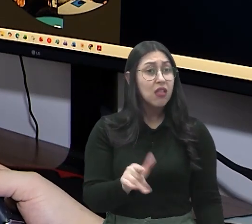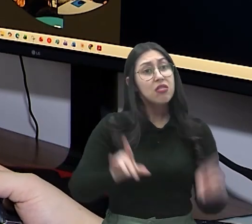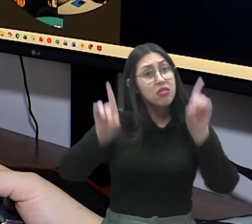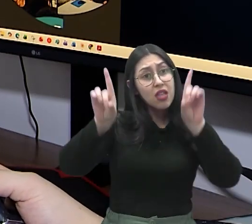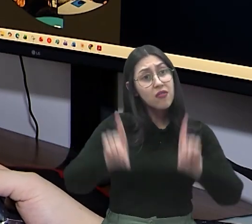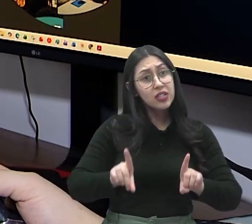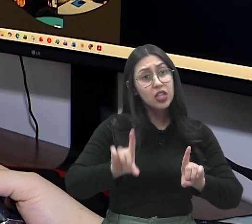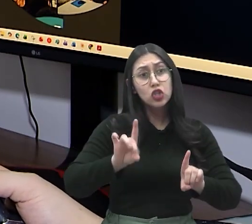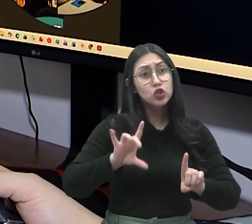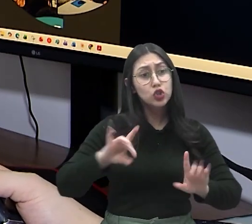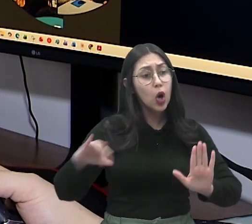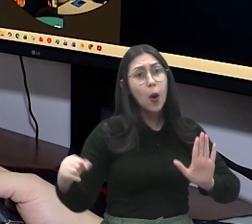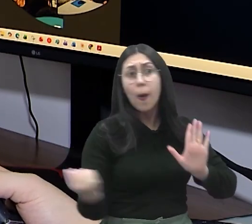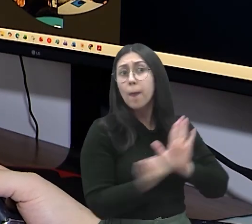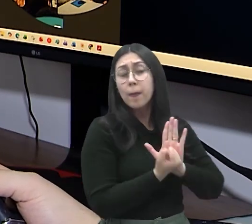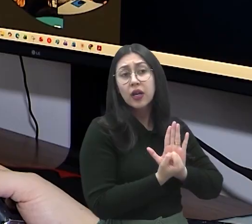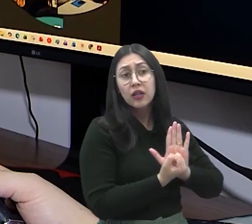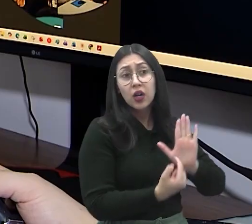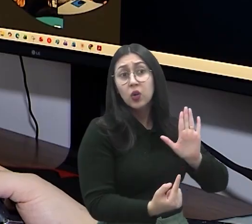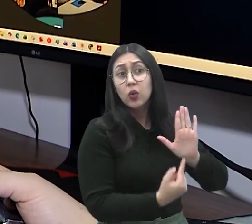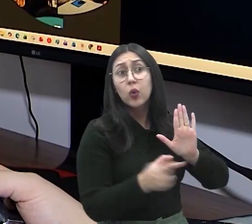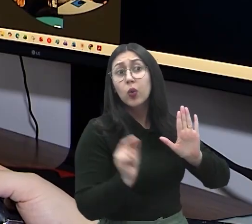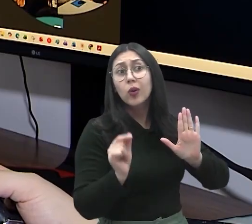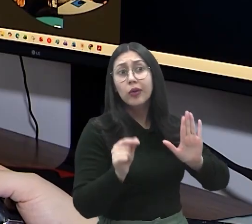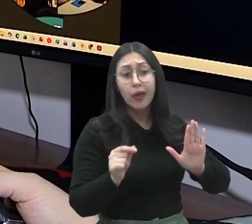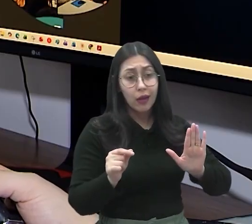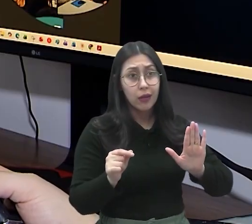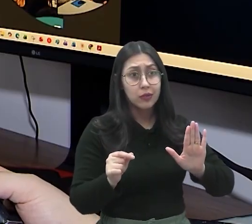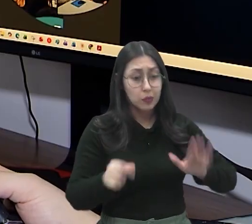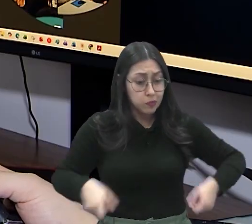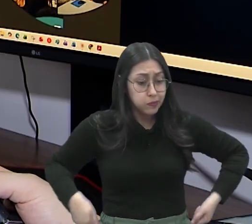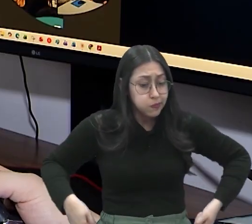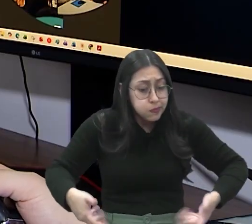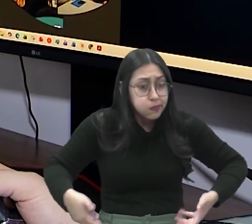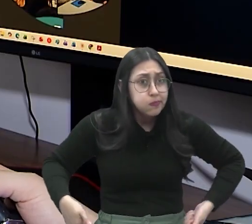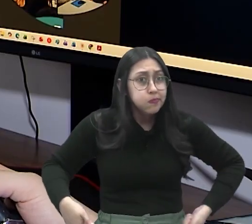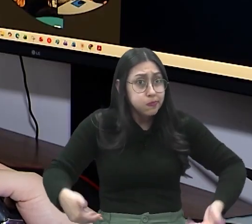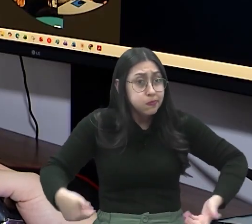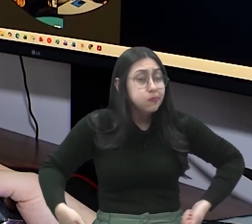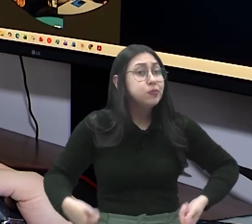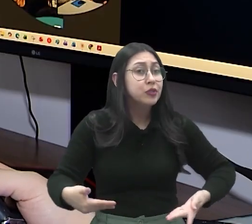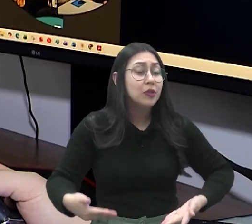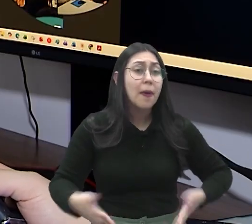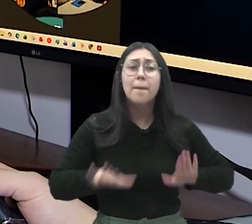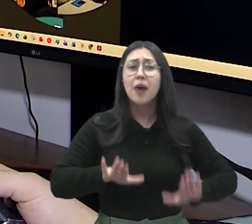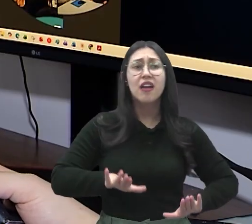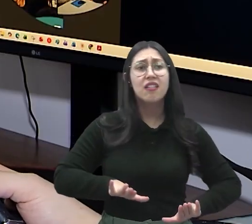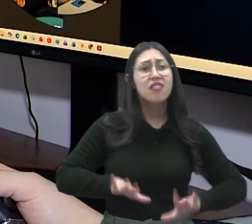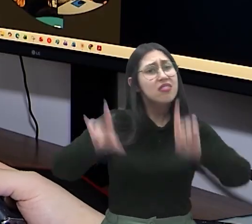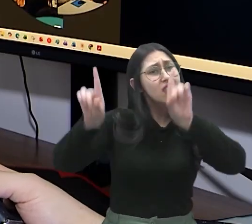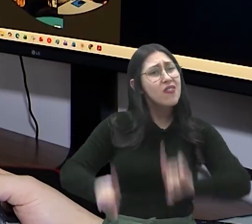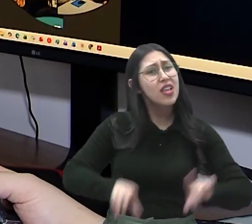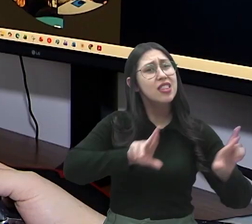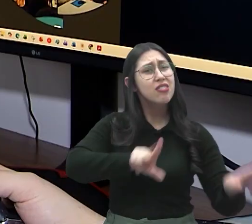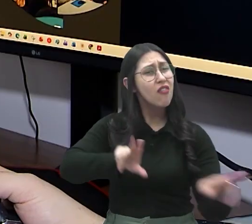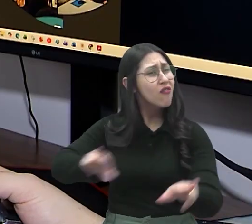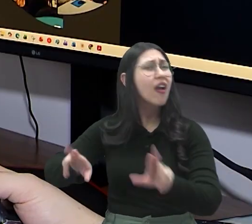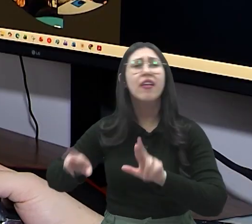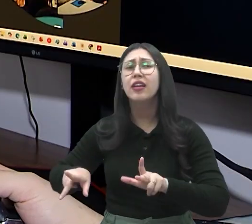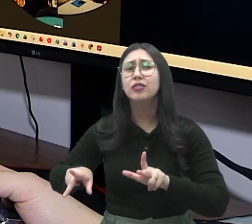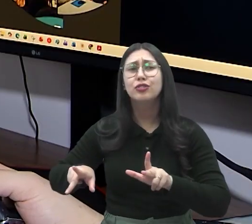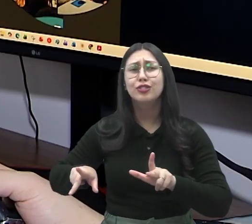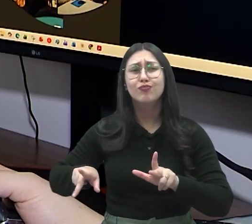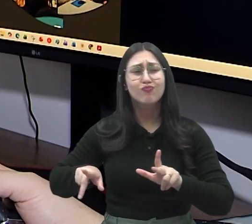Antes, deficiência, com o símbolo que a gente tem, que todo mundo mais conhece, é uma deficiência de mobilidade física. E aí as outras